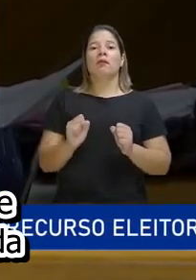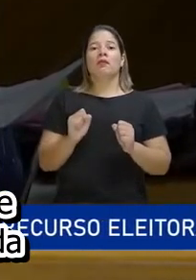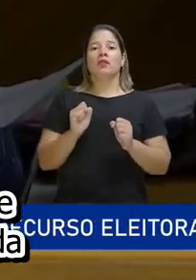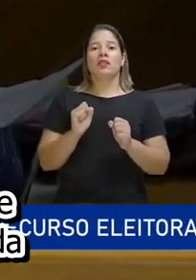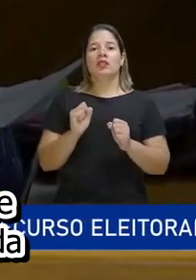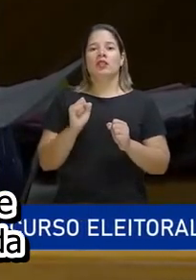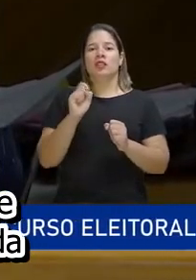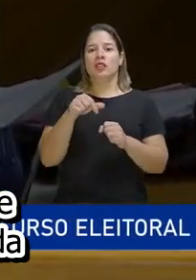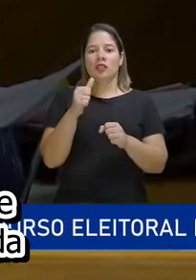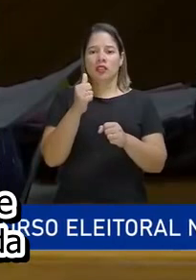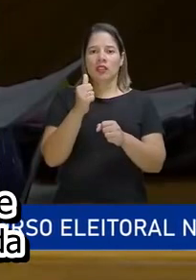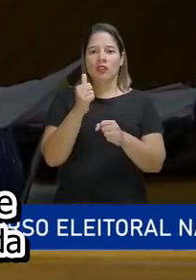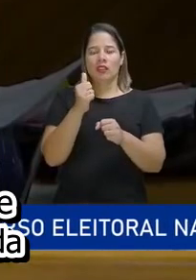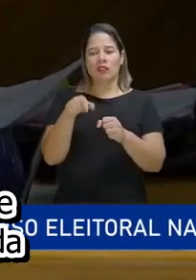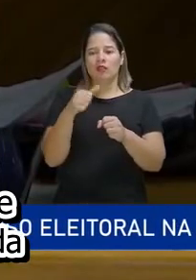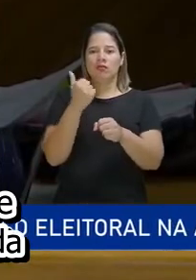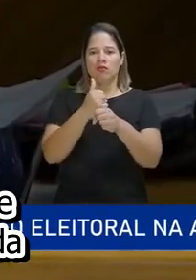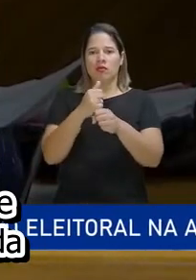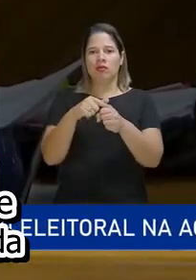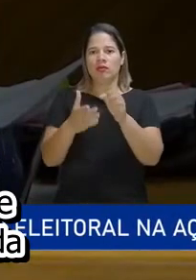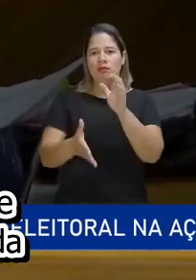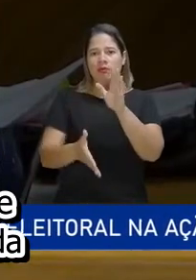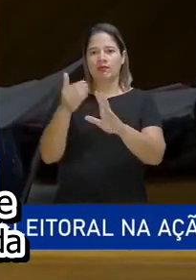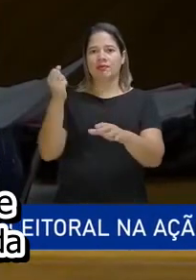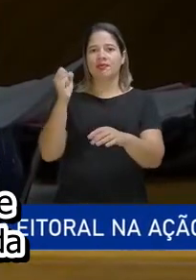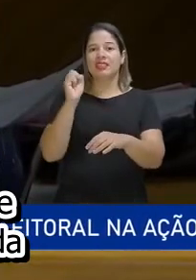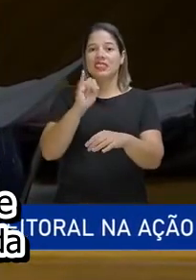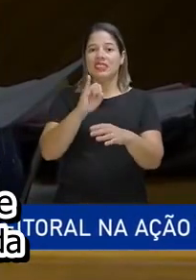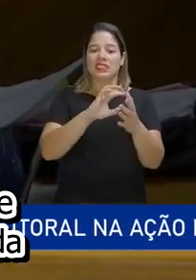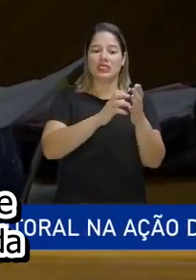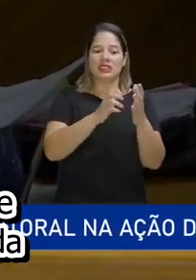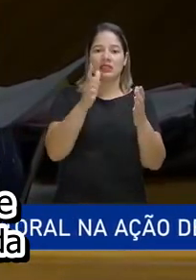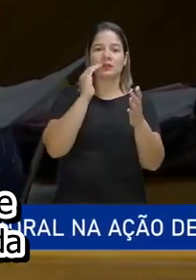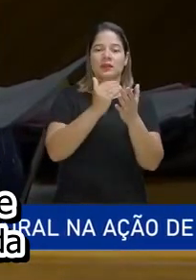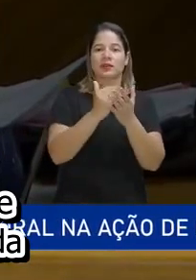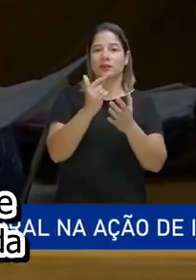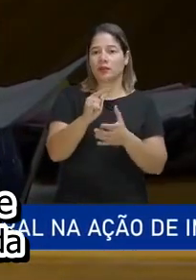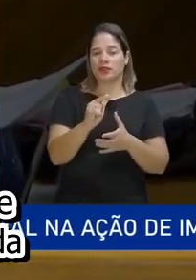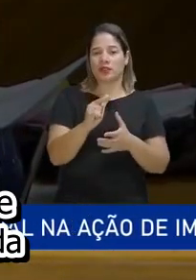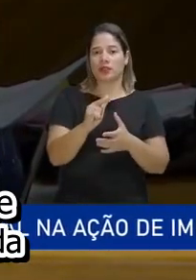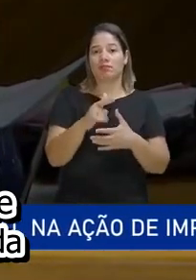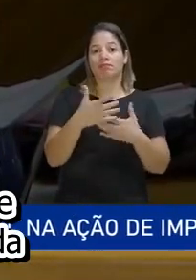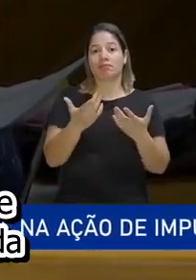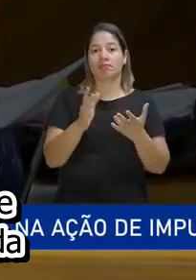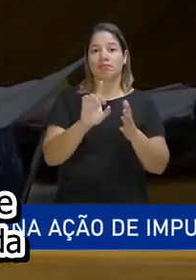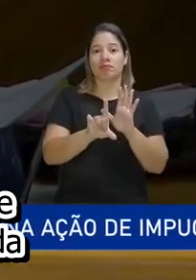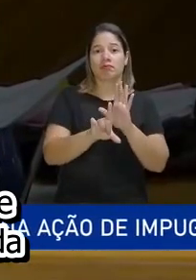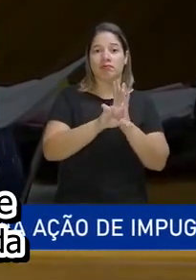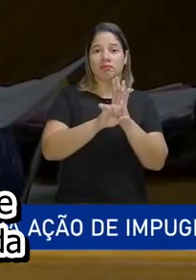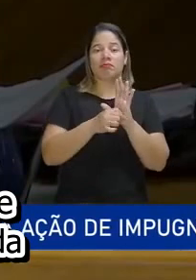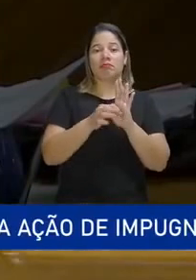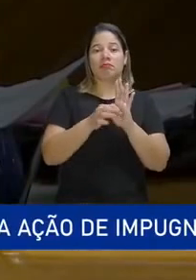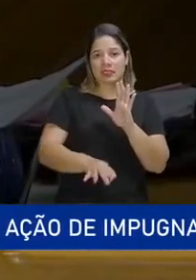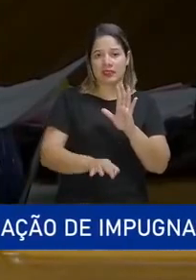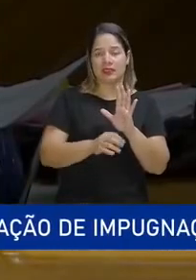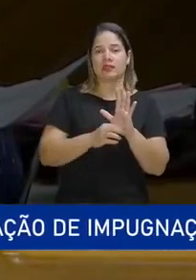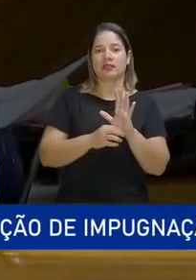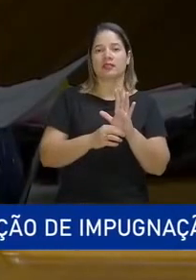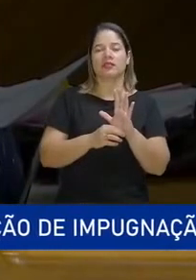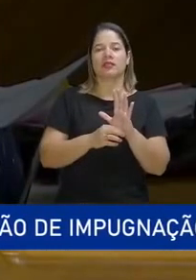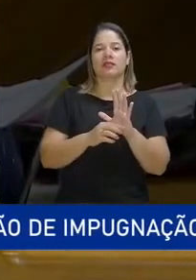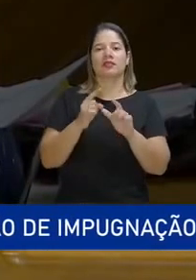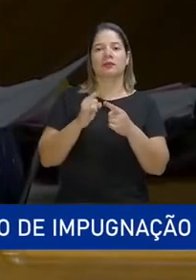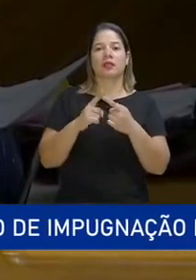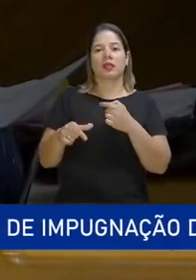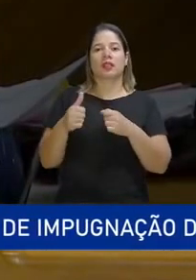a perda do cargo eletivo, por infidelidade partidária, visto que a legitimidade ativa do suplente fica